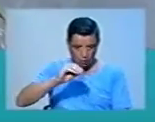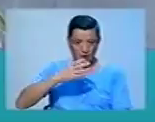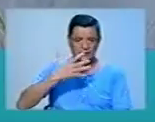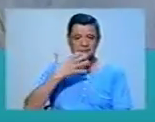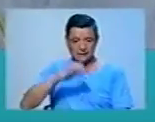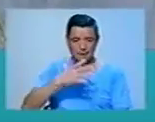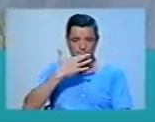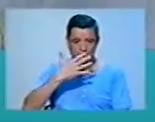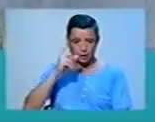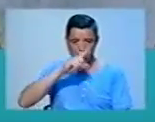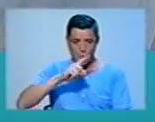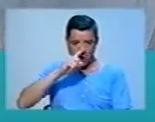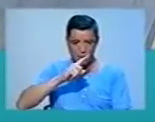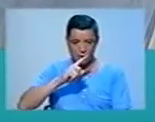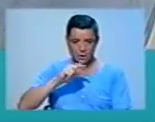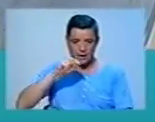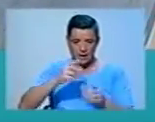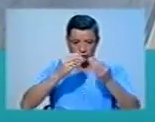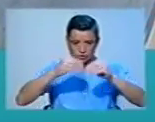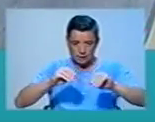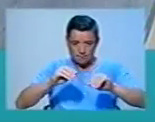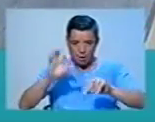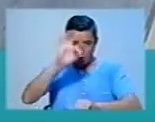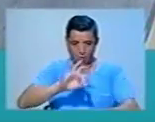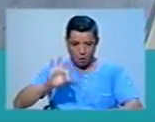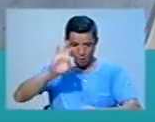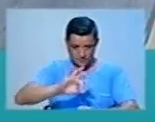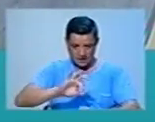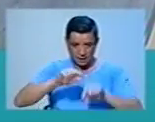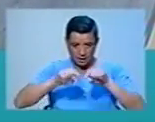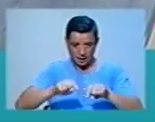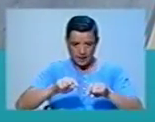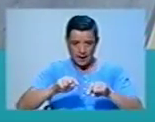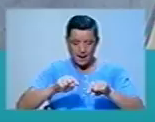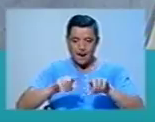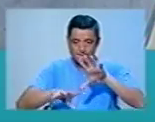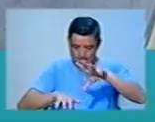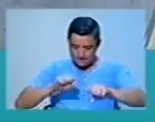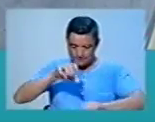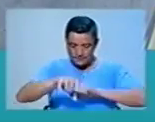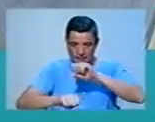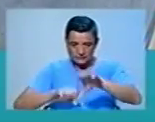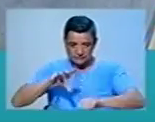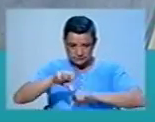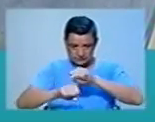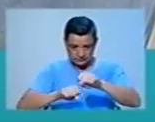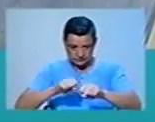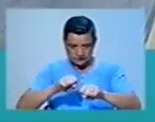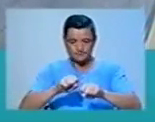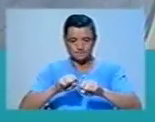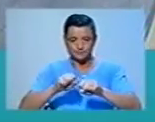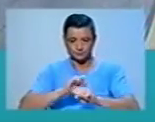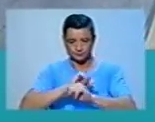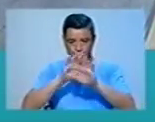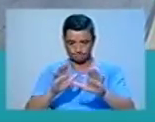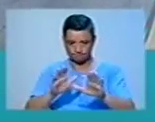baste, óleo se os quisermos fritar quanto baste, gema de ovo se os quisermos fazer no forno também quanto baste e a massa tenra, claro, a